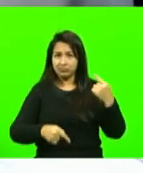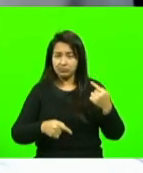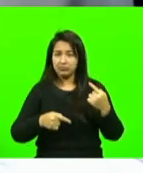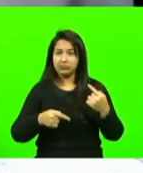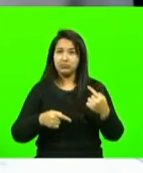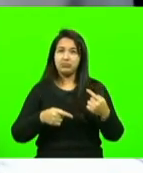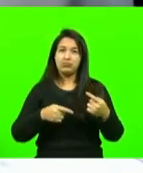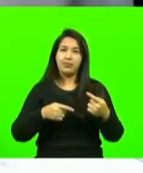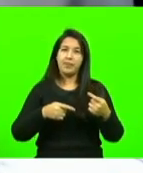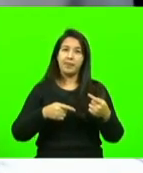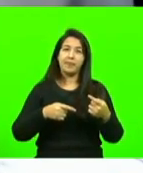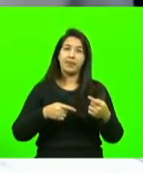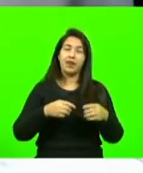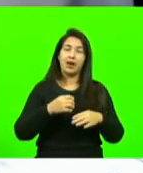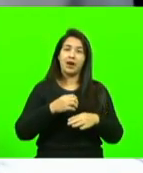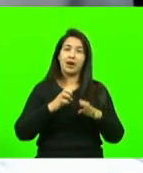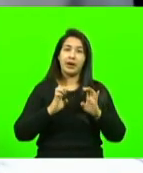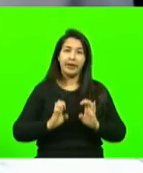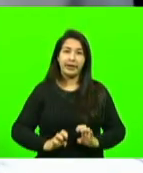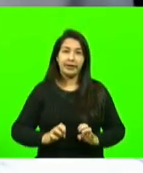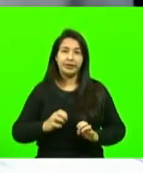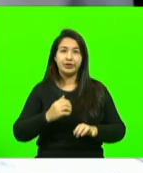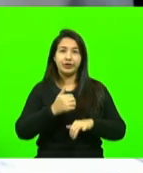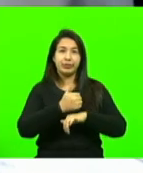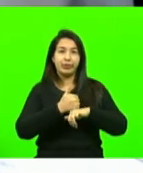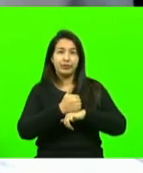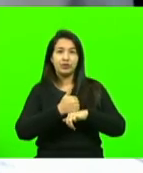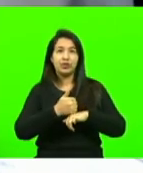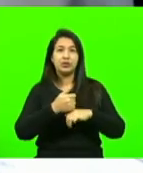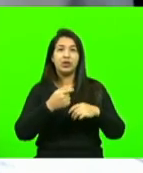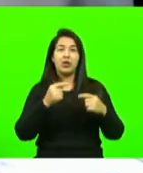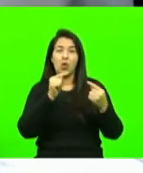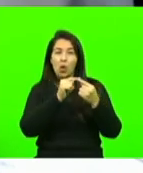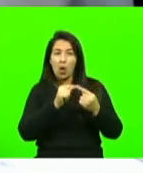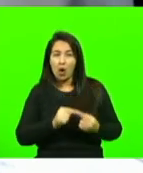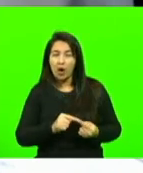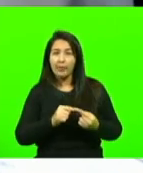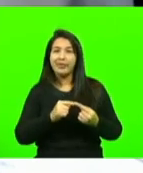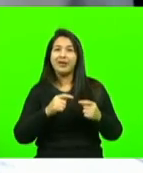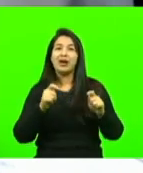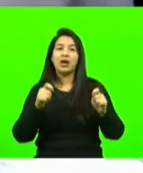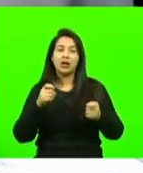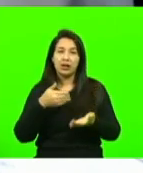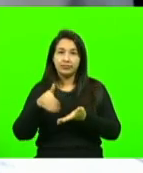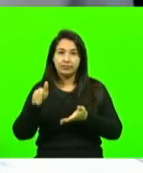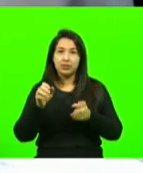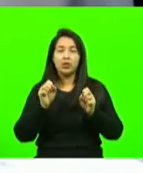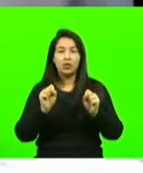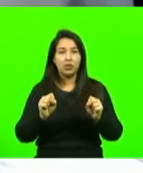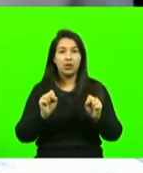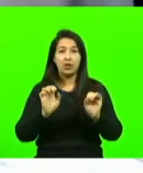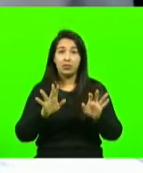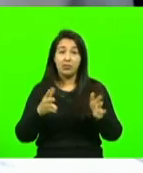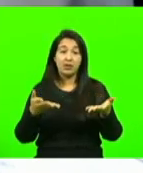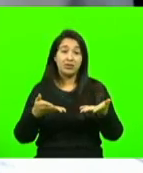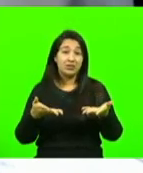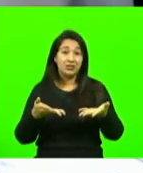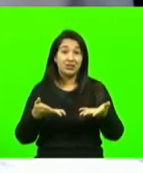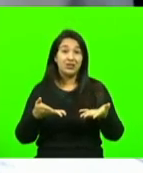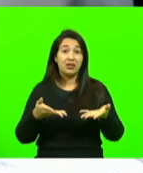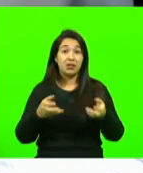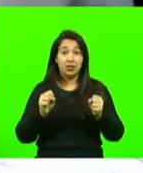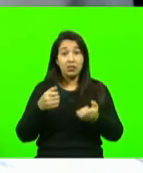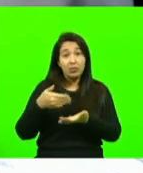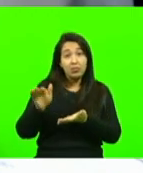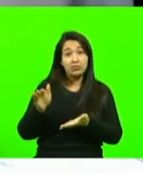ponto de vista da conduta ética profissional dele e coloque ele no processo de Missionário O que a gente tem hoje enquanto estabilidade o que já foi dito aqui